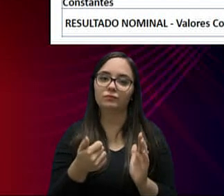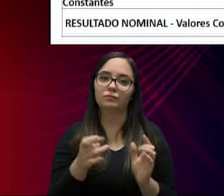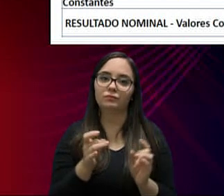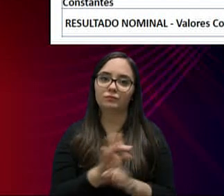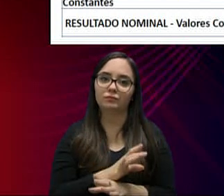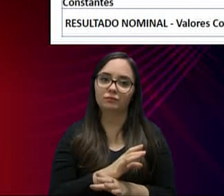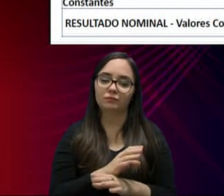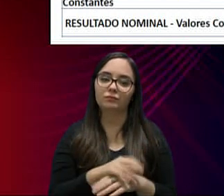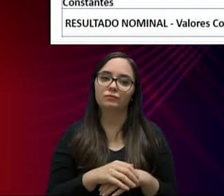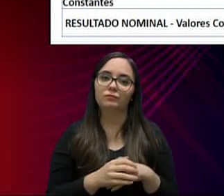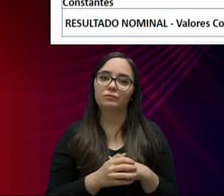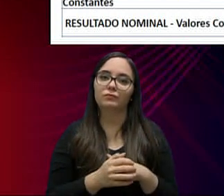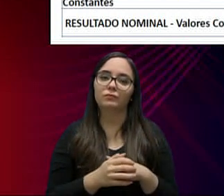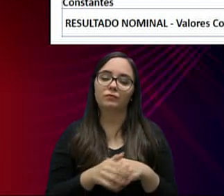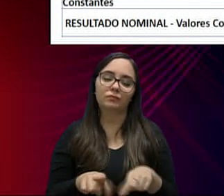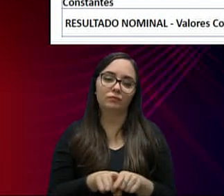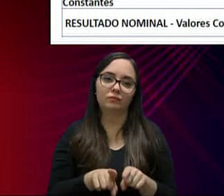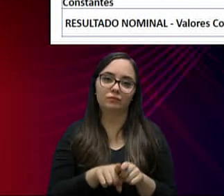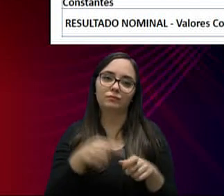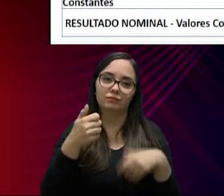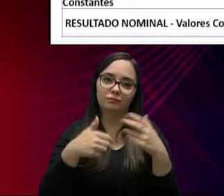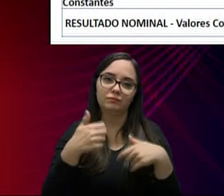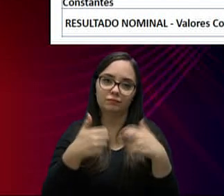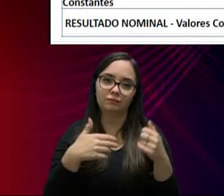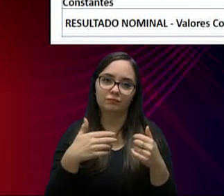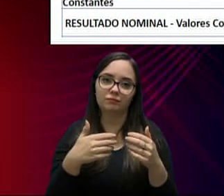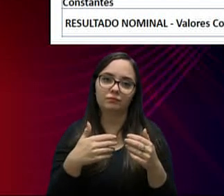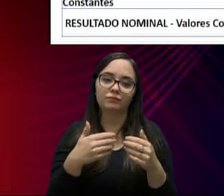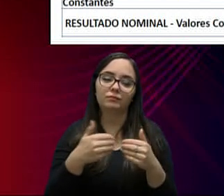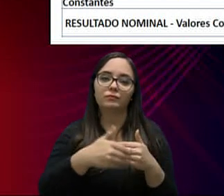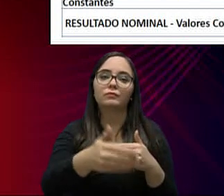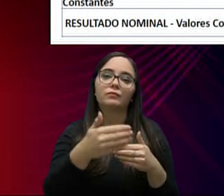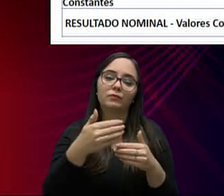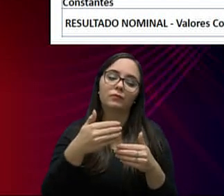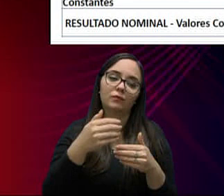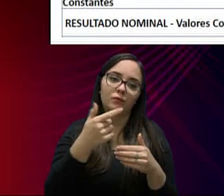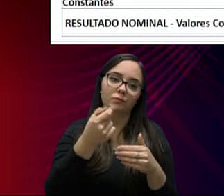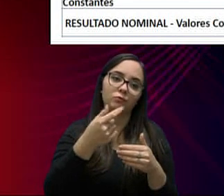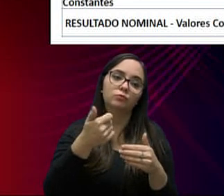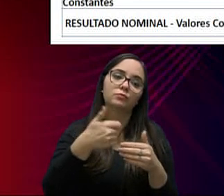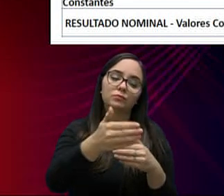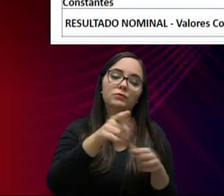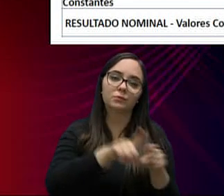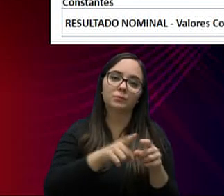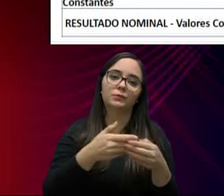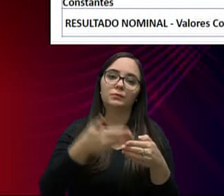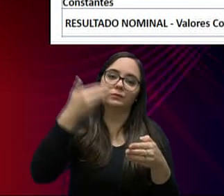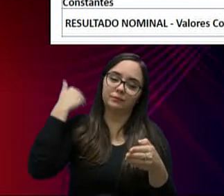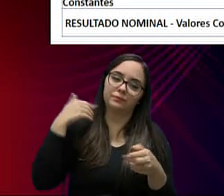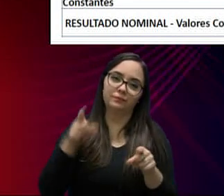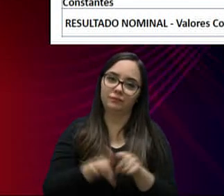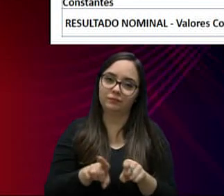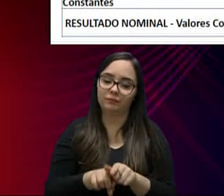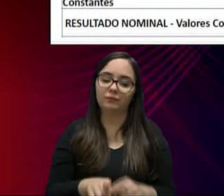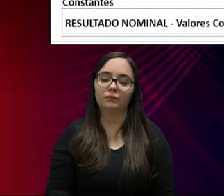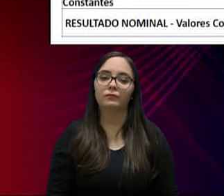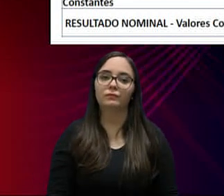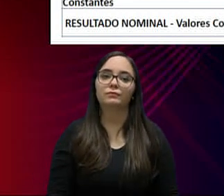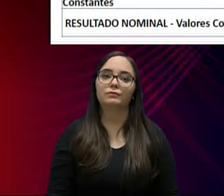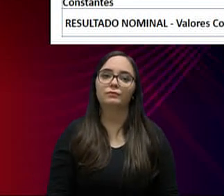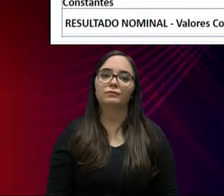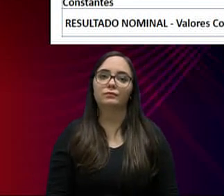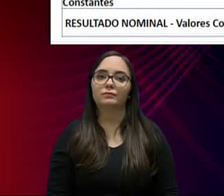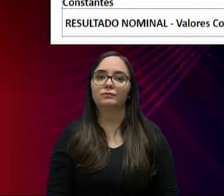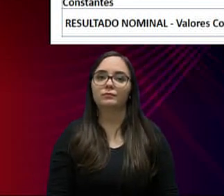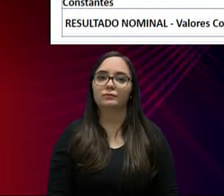para explicando também o que tem o tanto que eu tenho pra frente como tempo atrás e aí temos os resultados